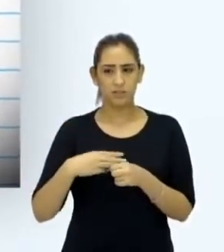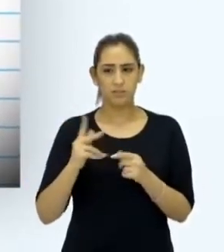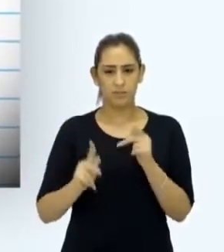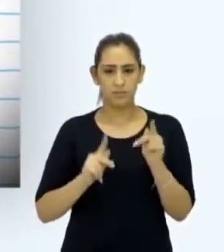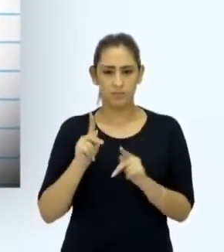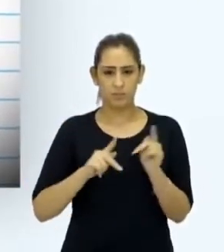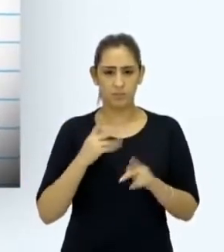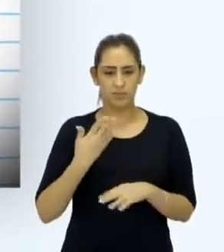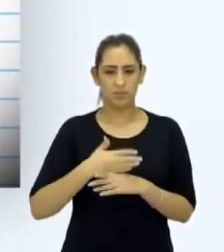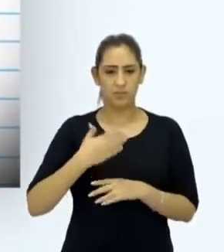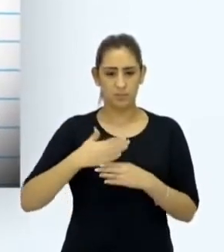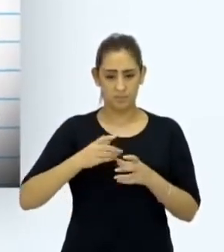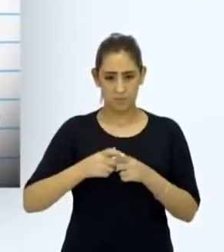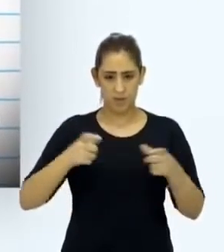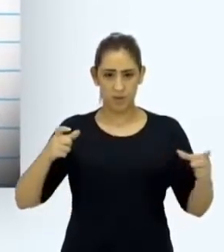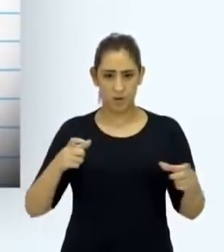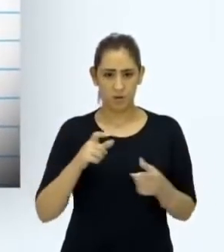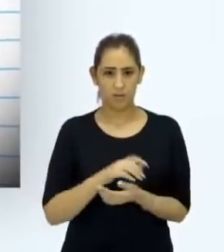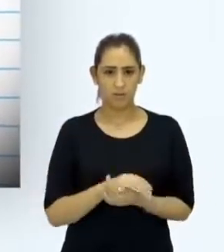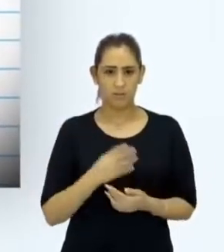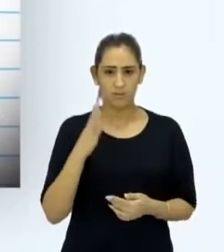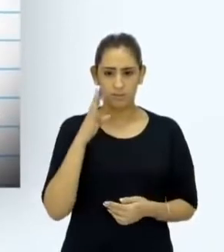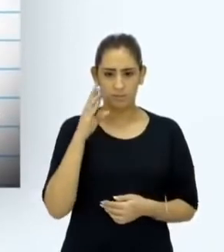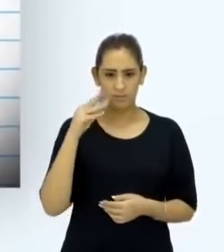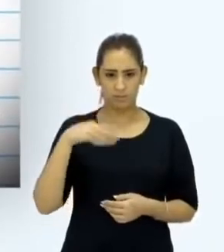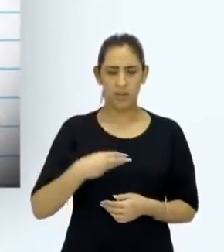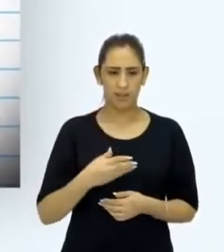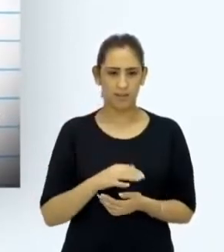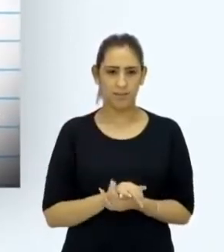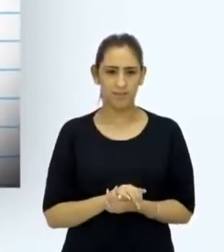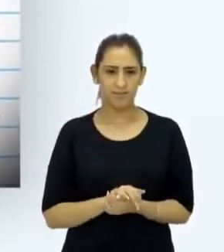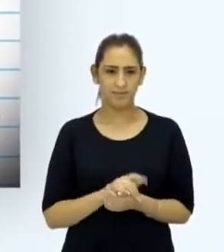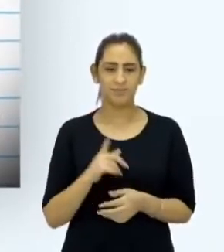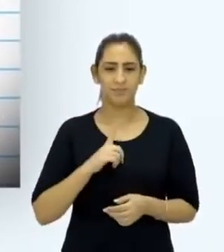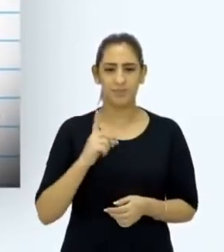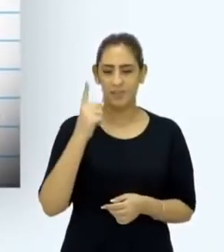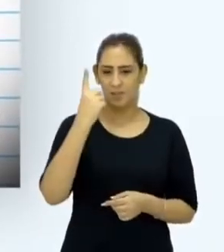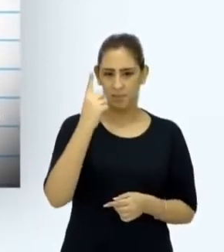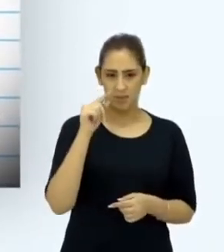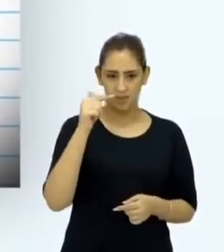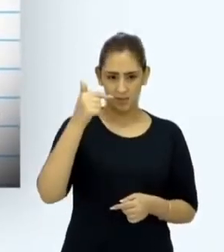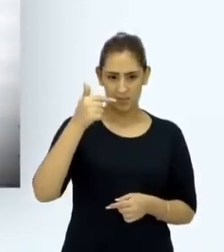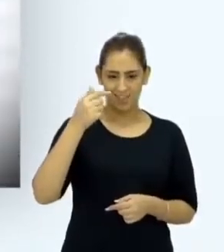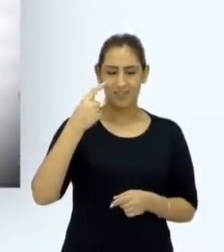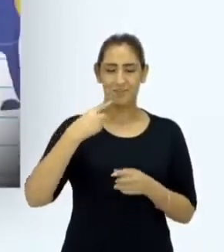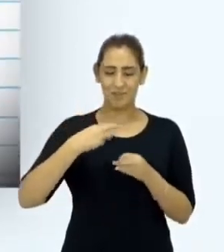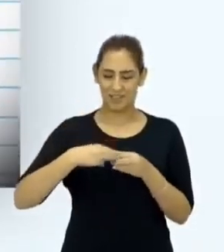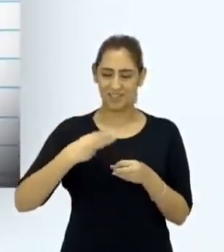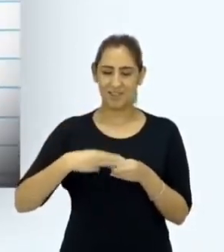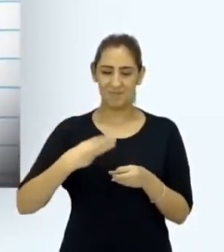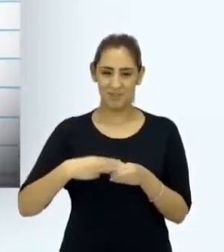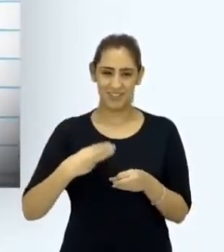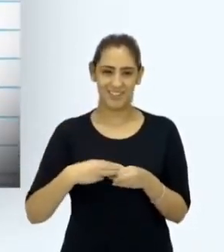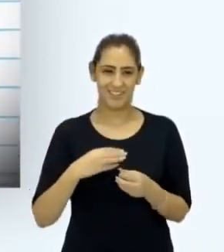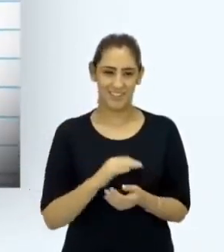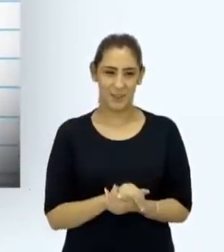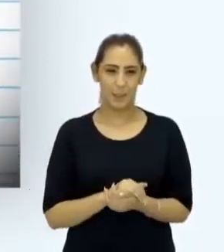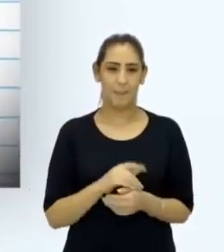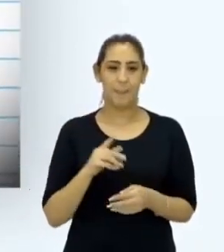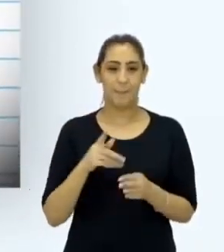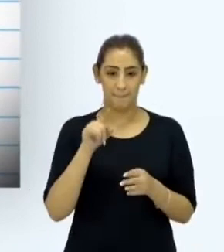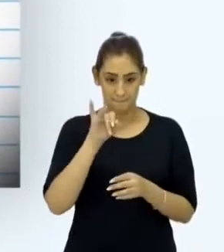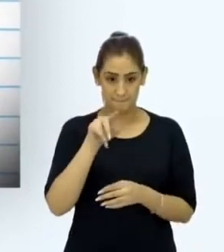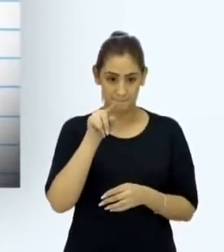de 4.286 dos 5.570 municípios existentes no Brasil. E se você é um